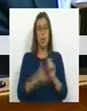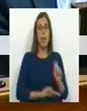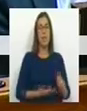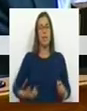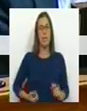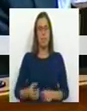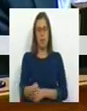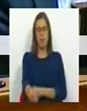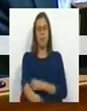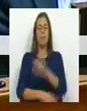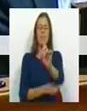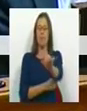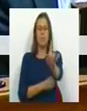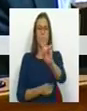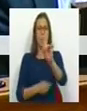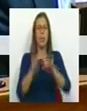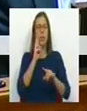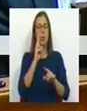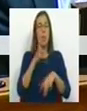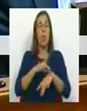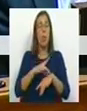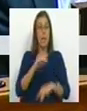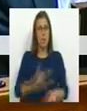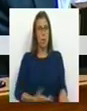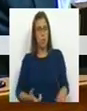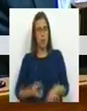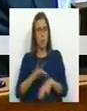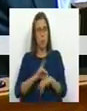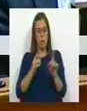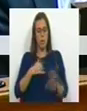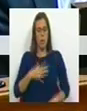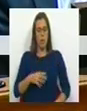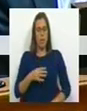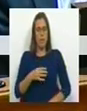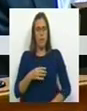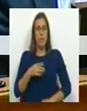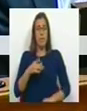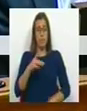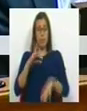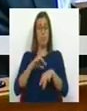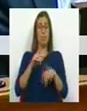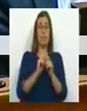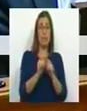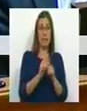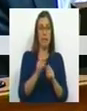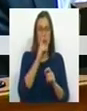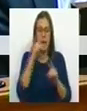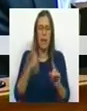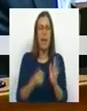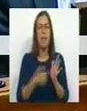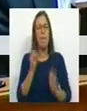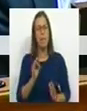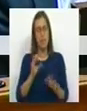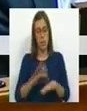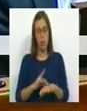desemprego. De doença, digo, o subsídio de doença. Nós queremos, efetivamente, que este subsídio chegue a quem dele